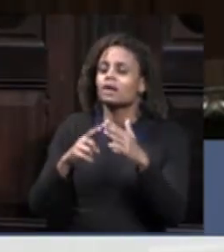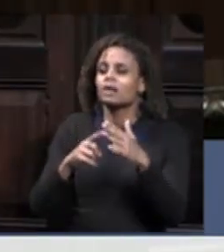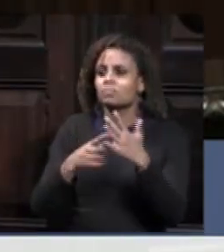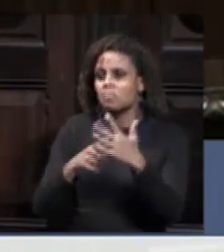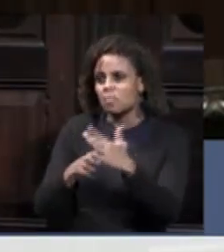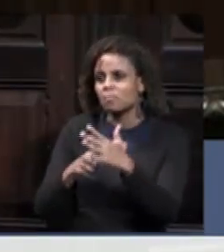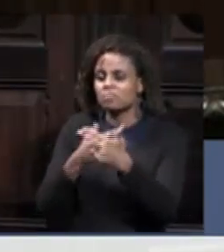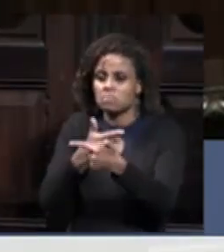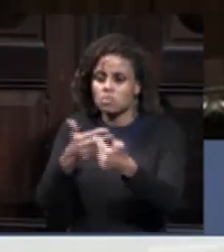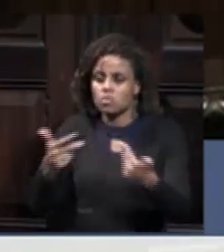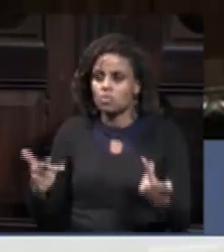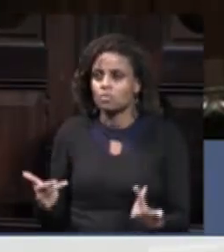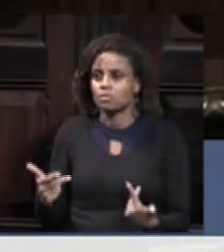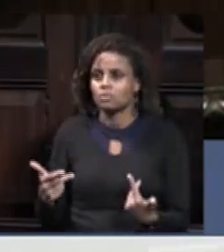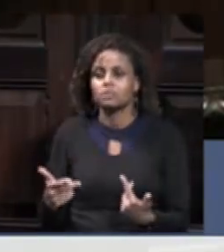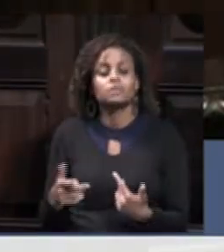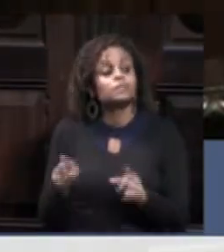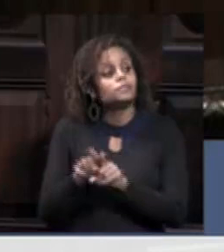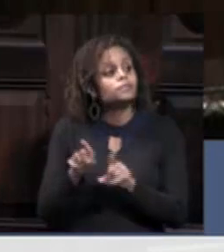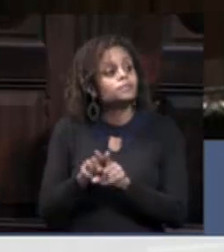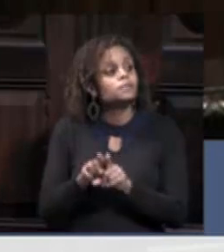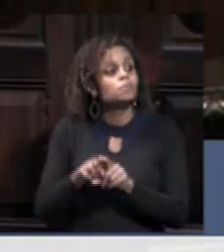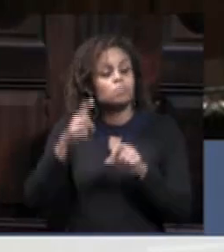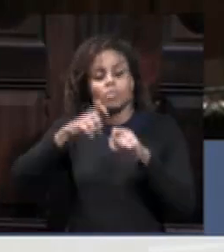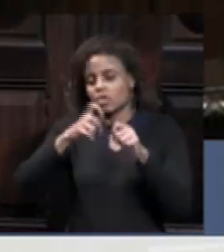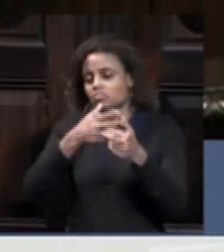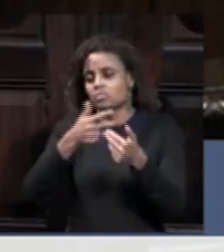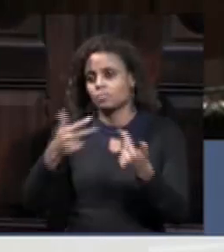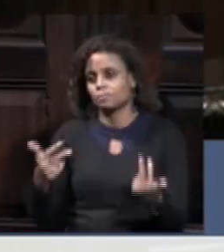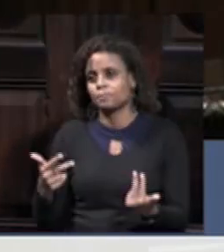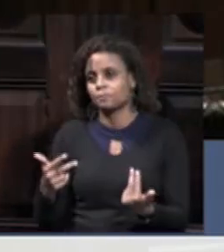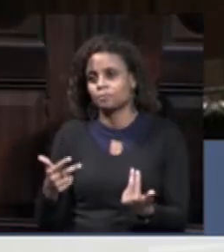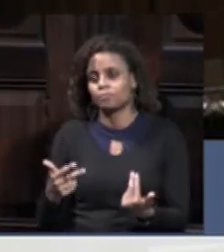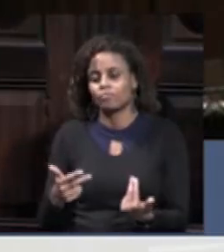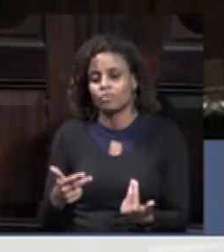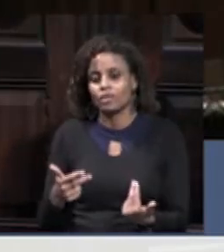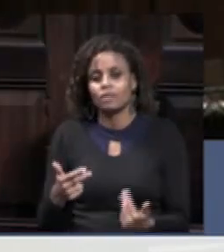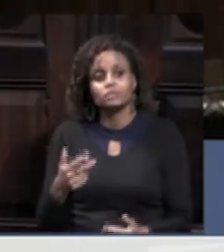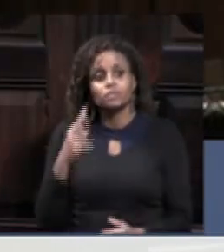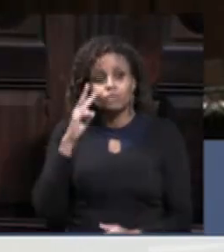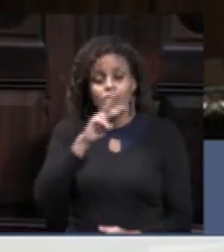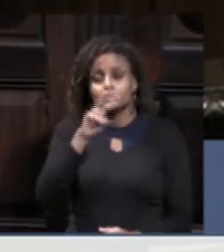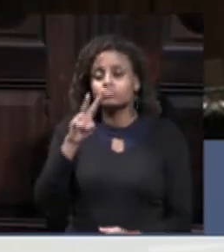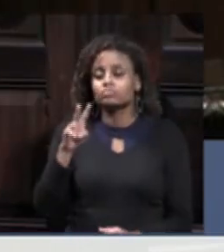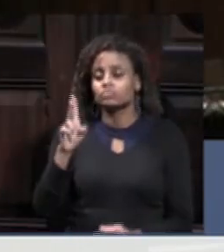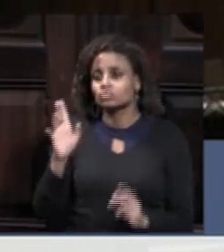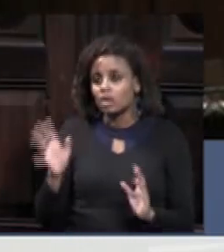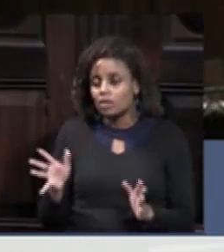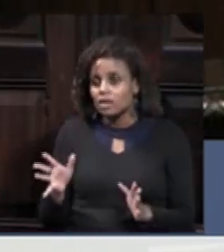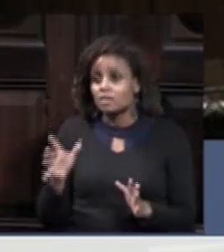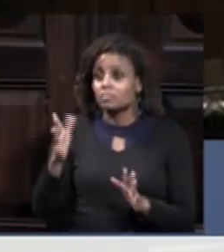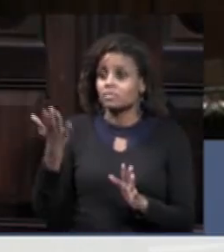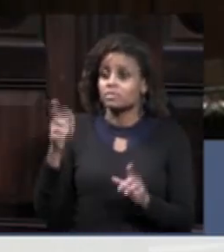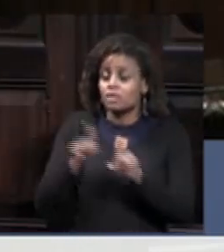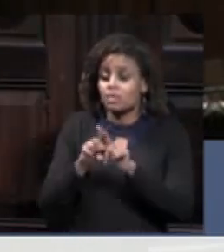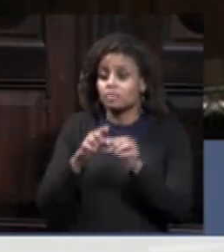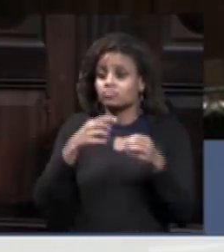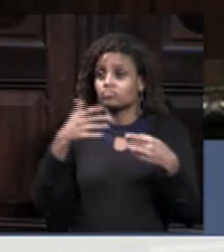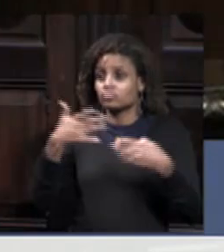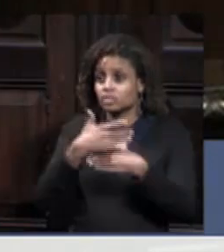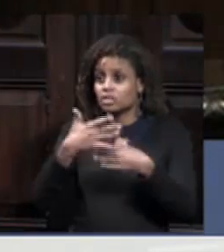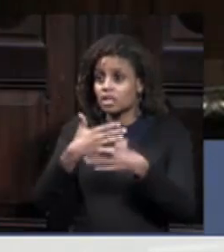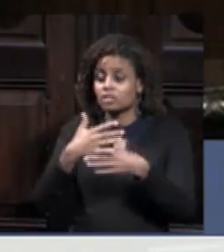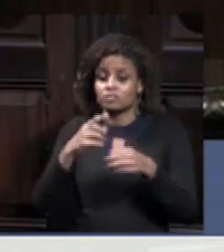especializados. Nós sabemos que esse é o quadro de modo geral. No interior do estado, muitas vezes a